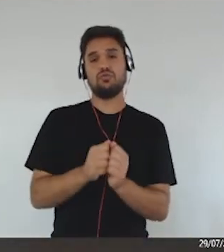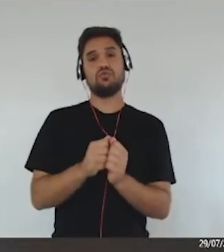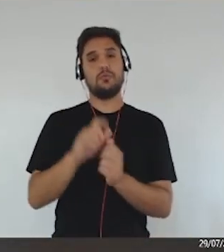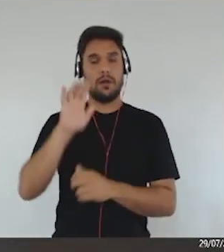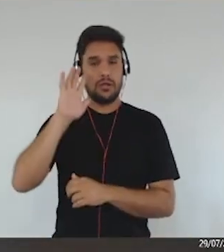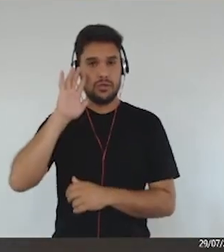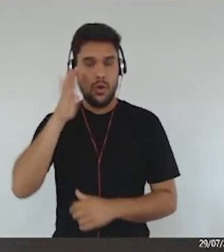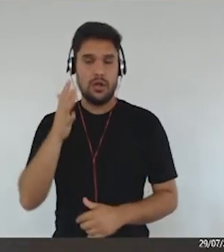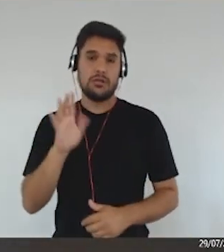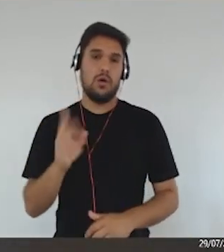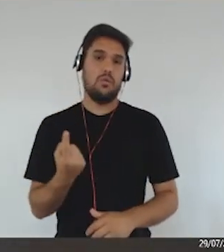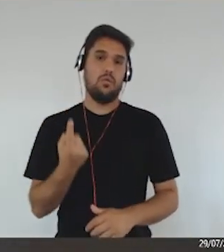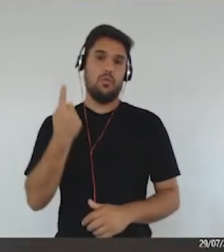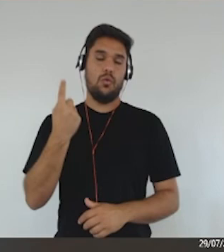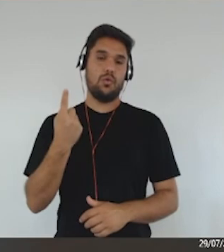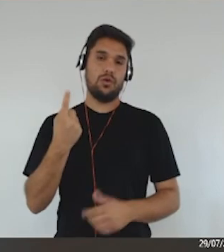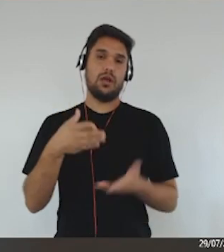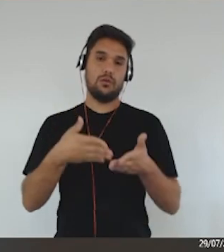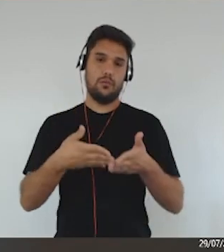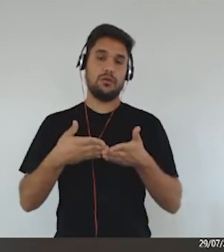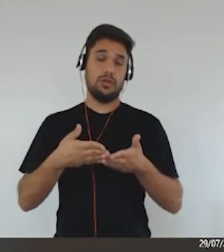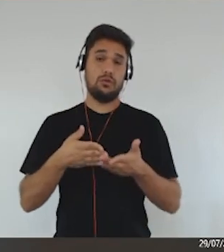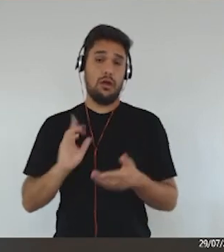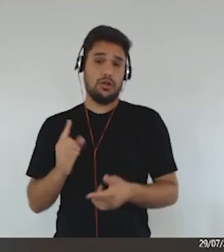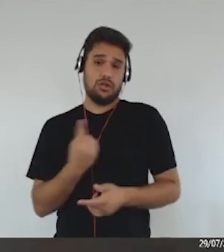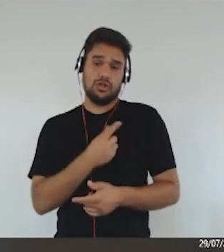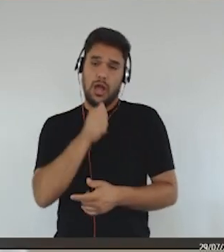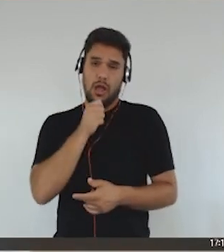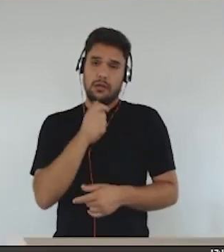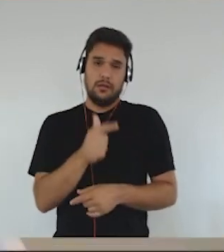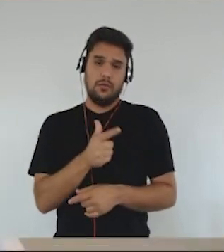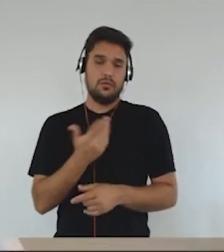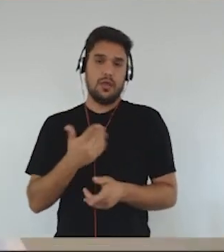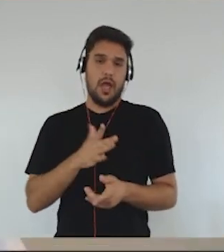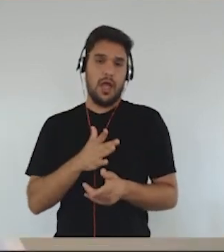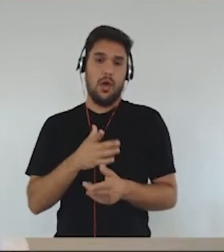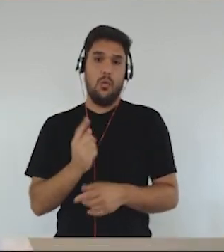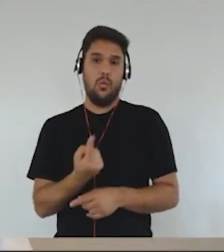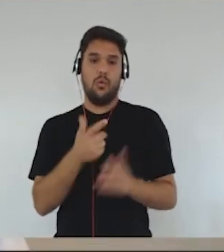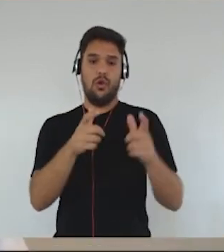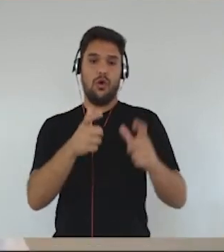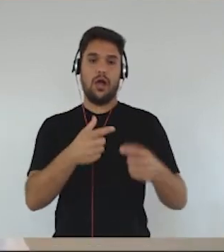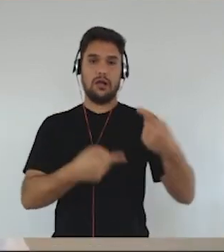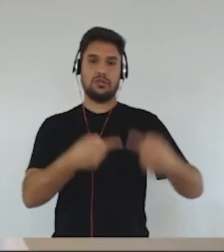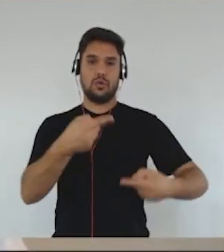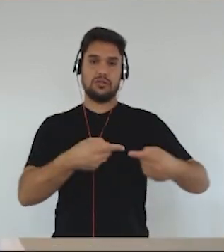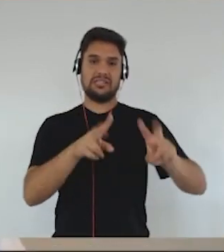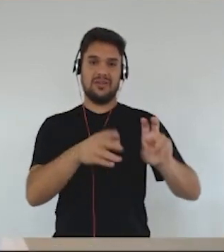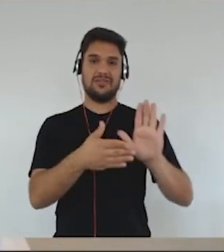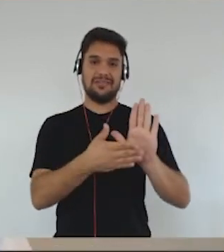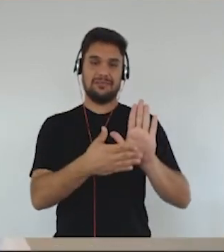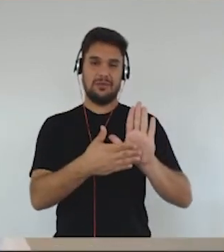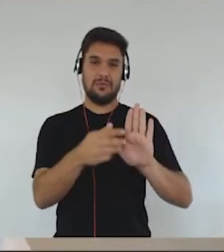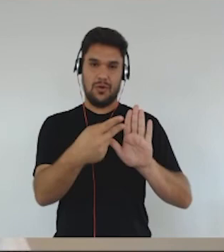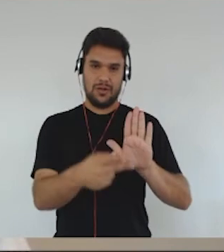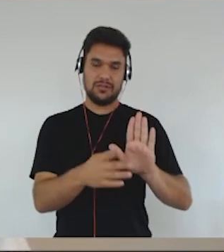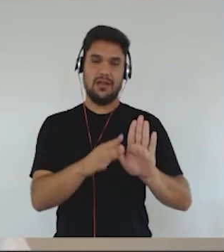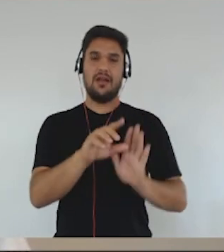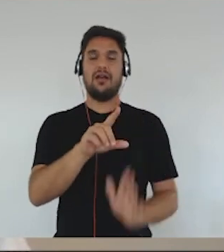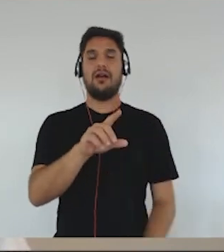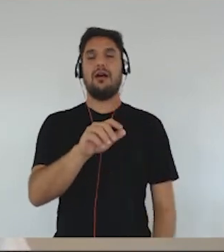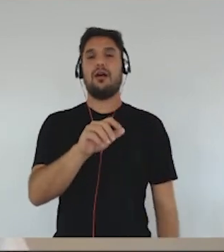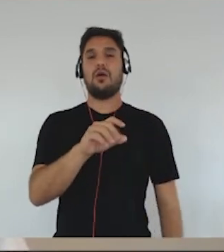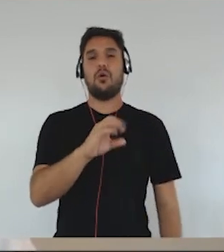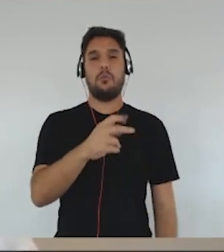solução única da demanda, já que nós não temos ainda o balcão único de negociação desse tipo de acordo. E